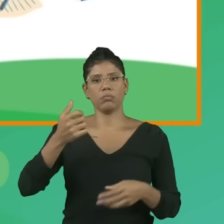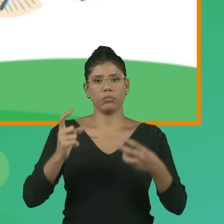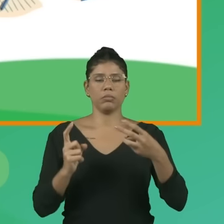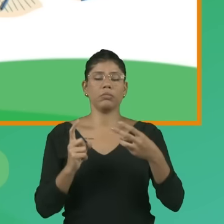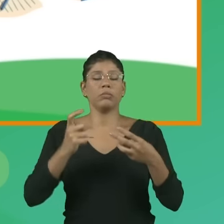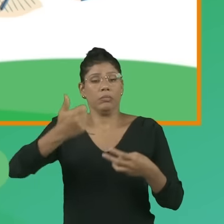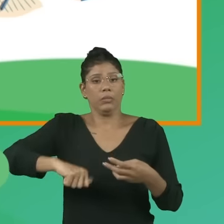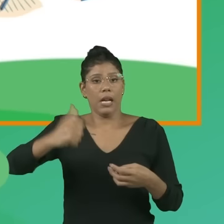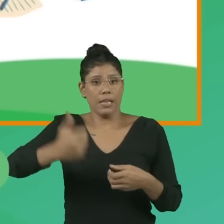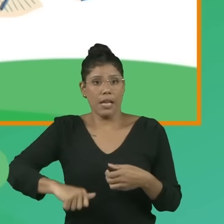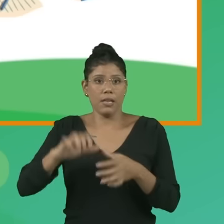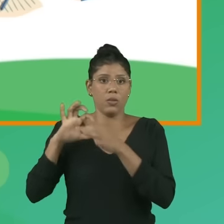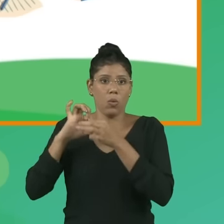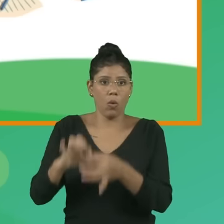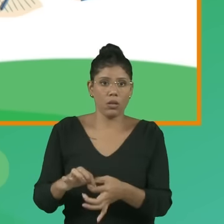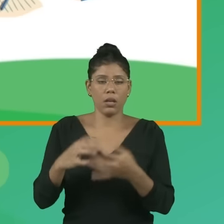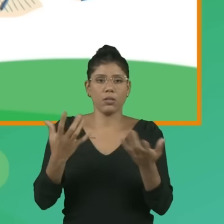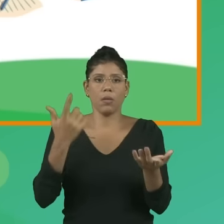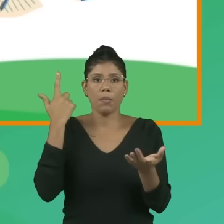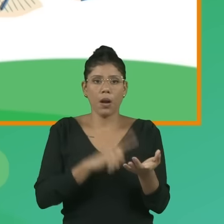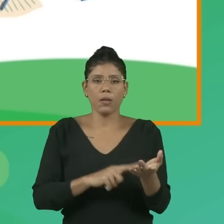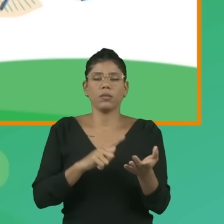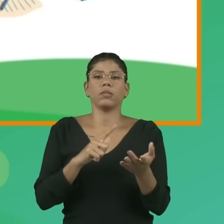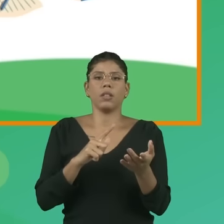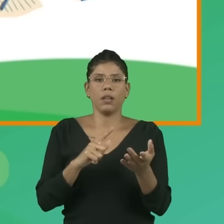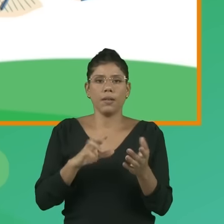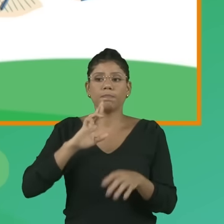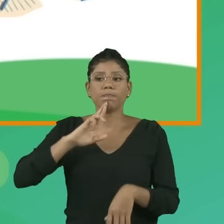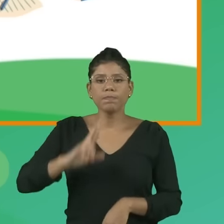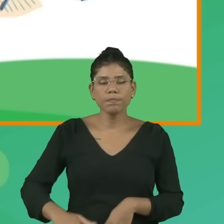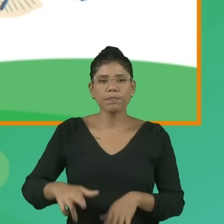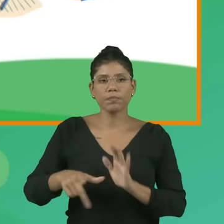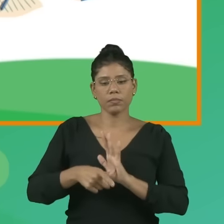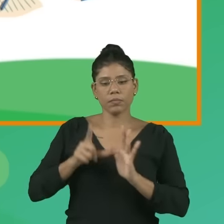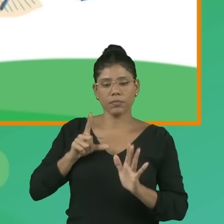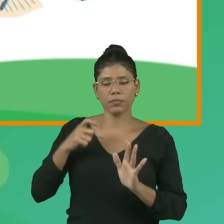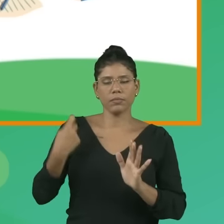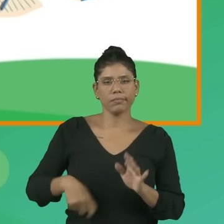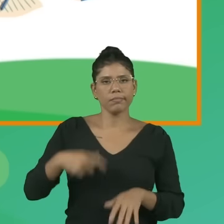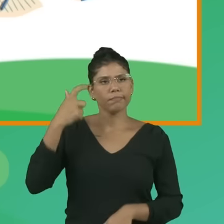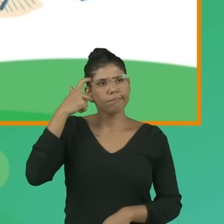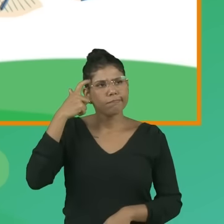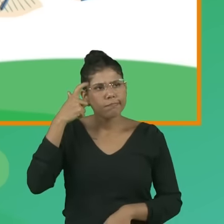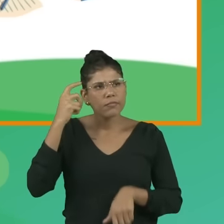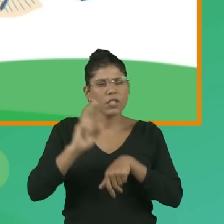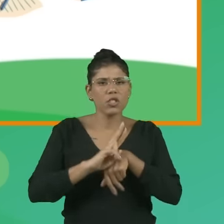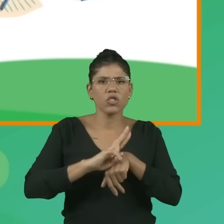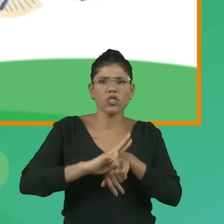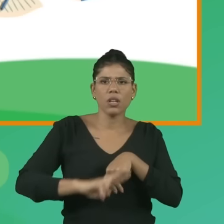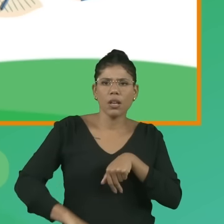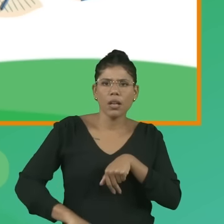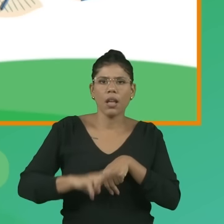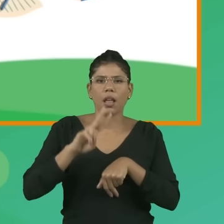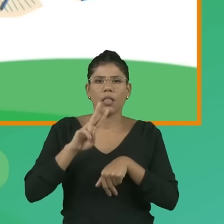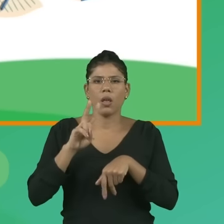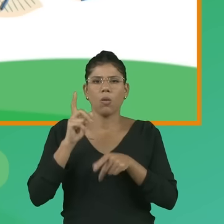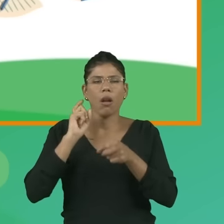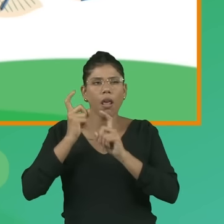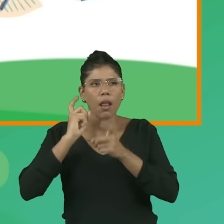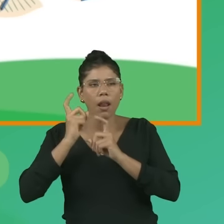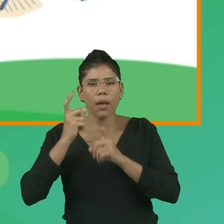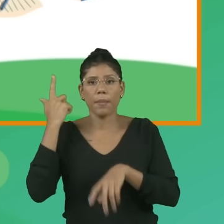importante, então para a gente chegar aqui nas questões, eu fiz todo um contexto ali da questão de gênero para a gente poder encontrar, entender melhor